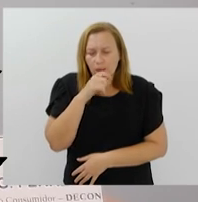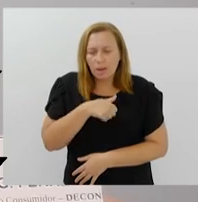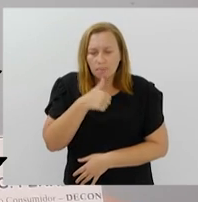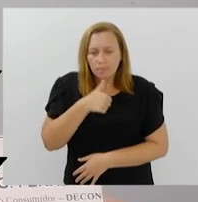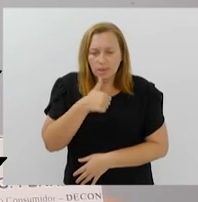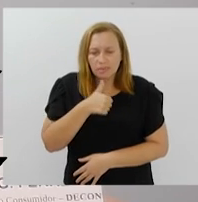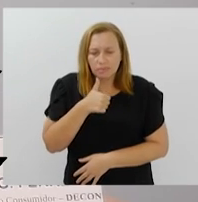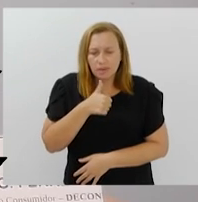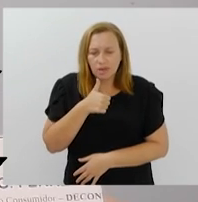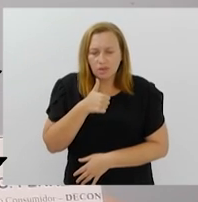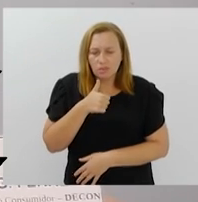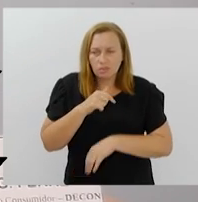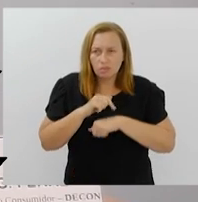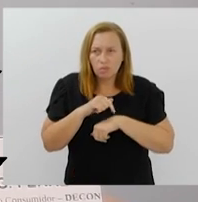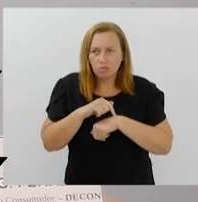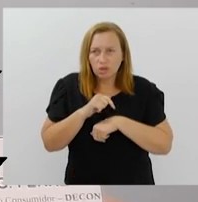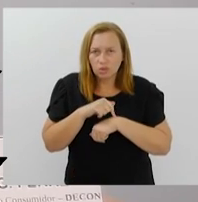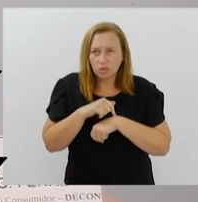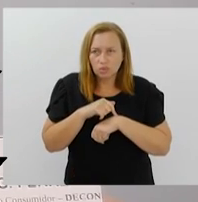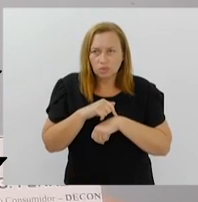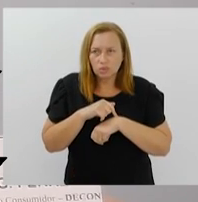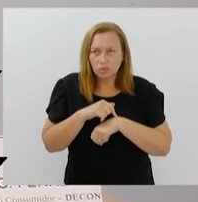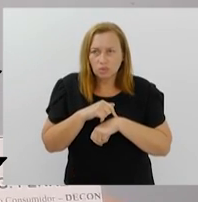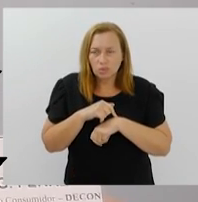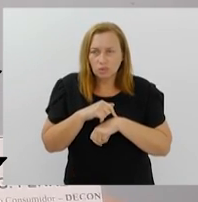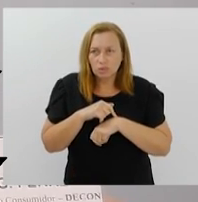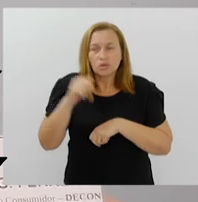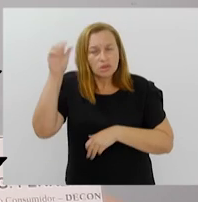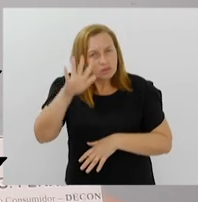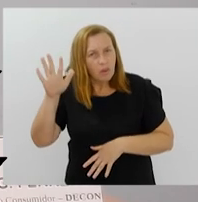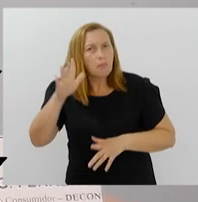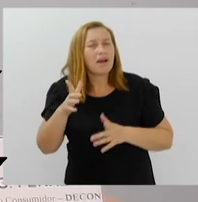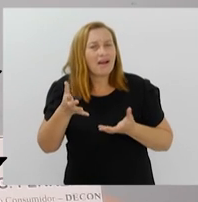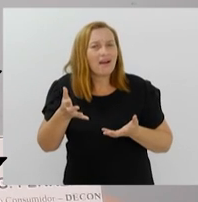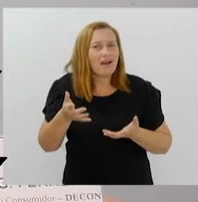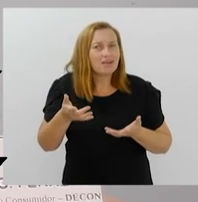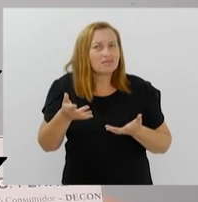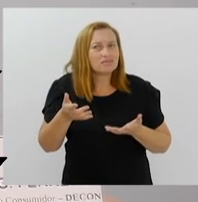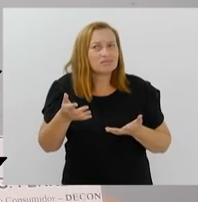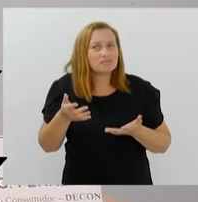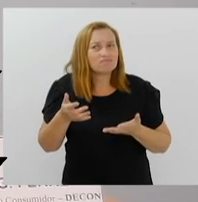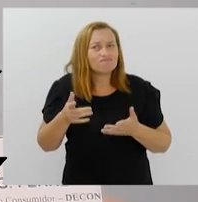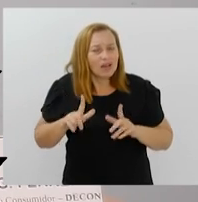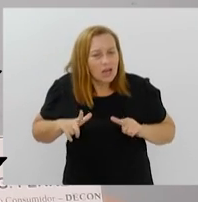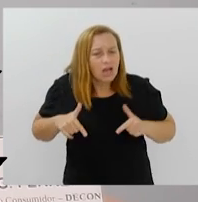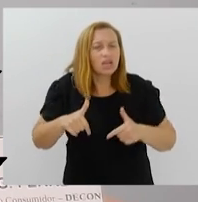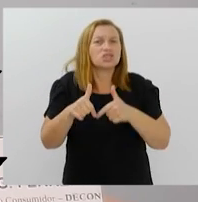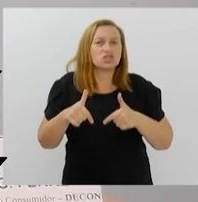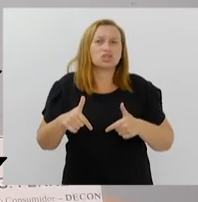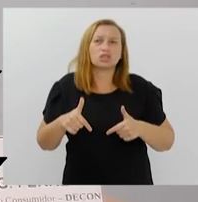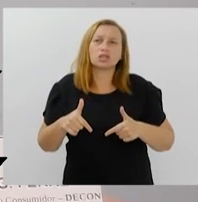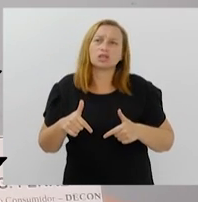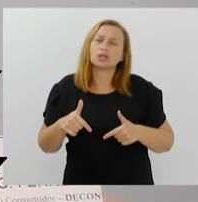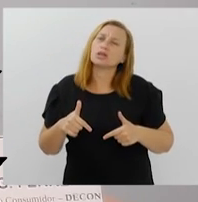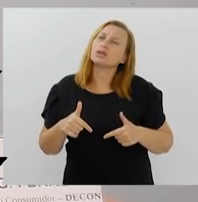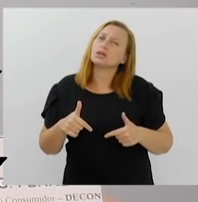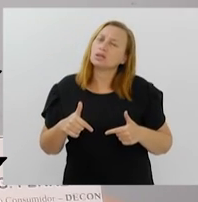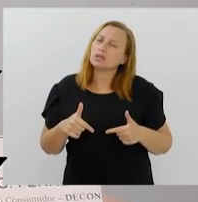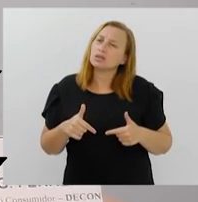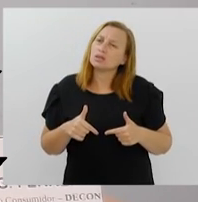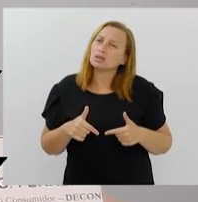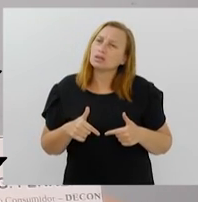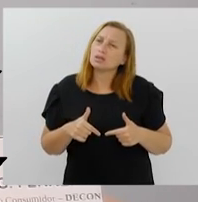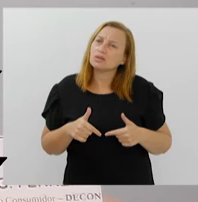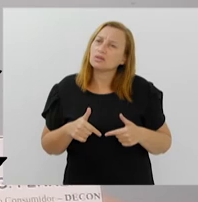de uma tsunami para nacional para tentar realmente coibir eh eh de alguma forma